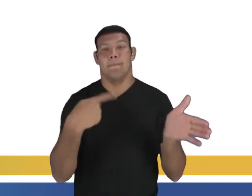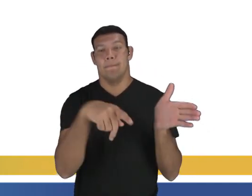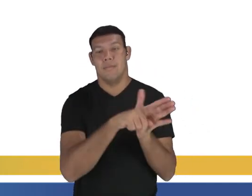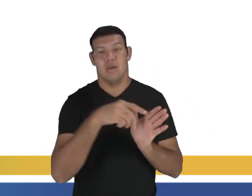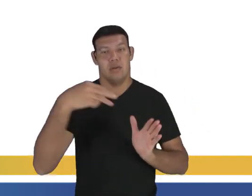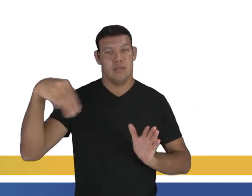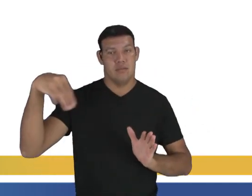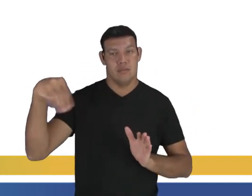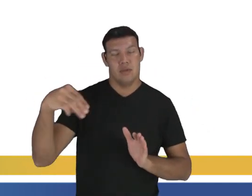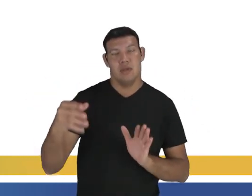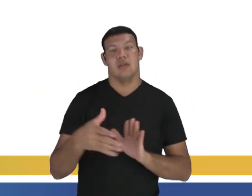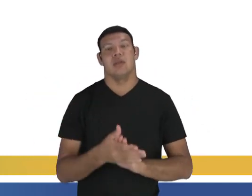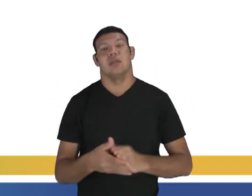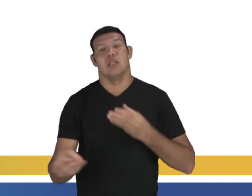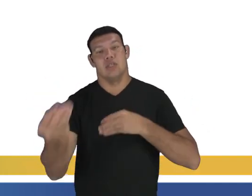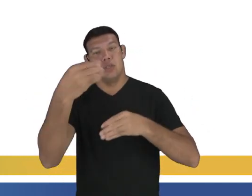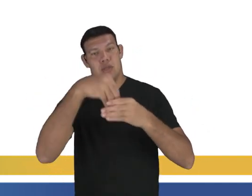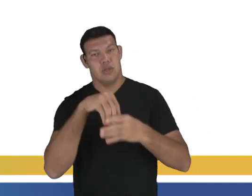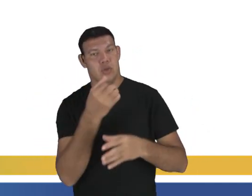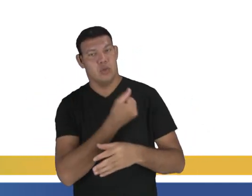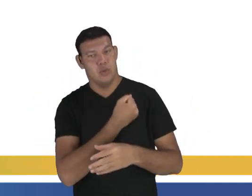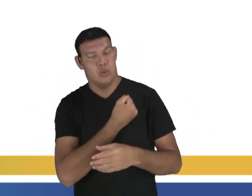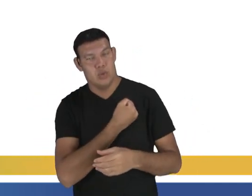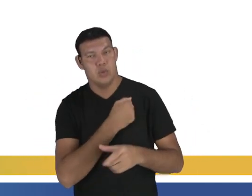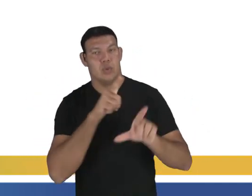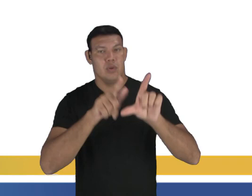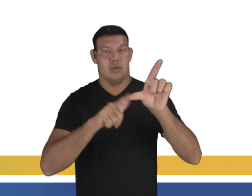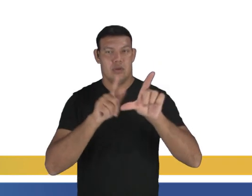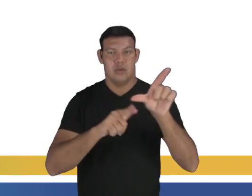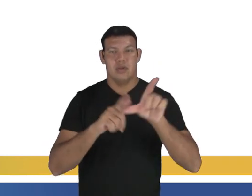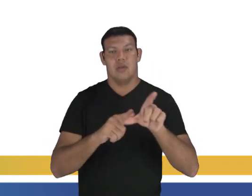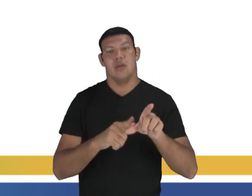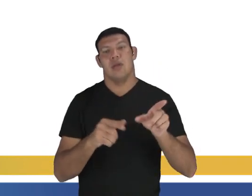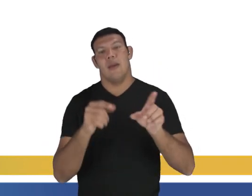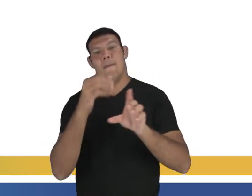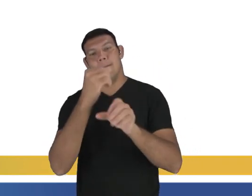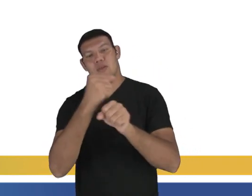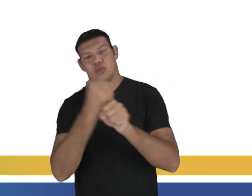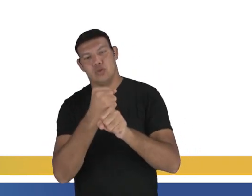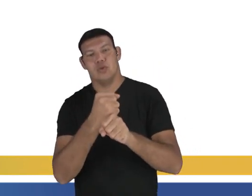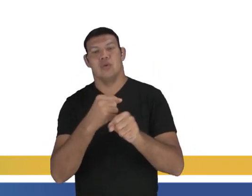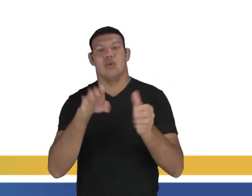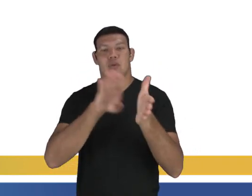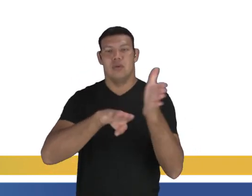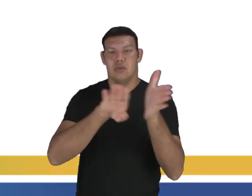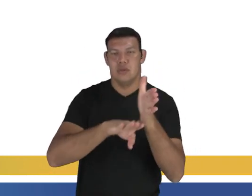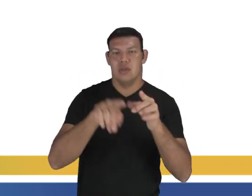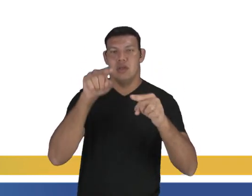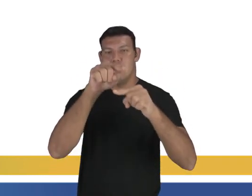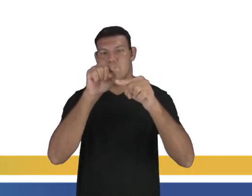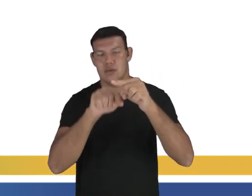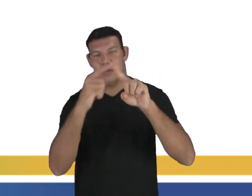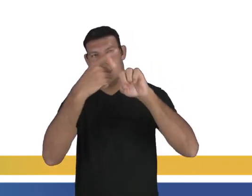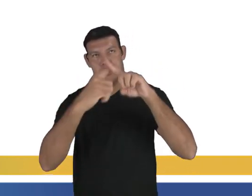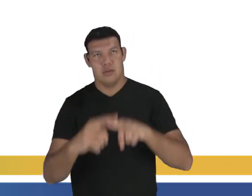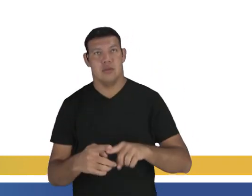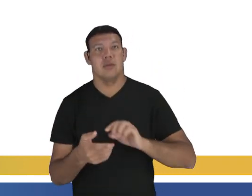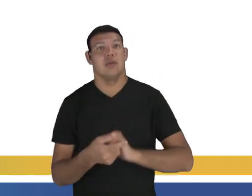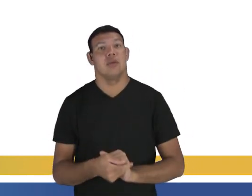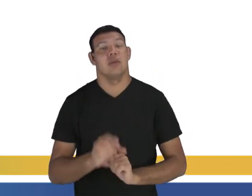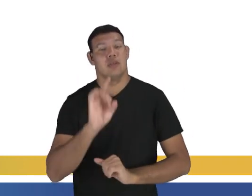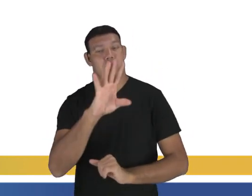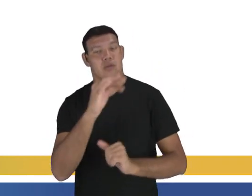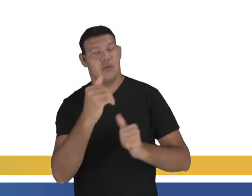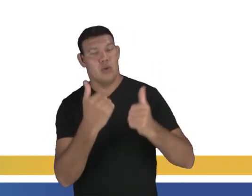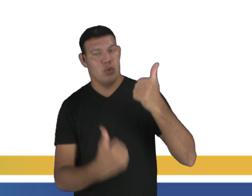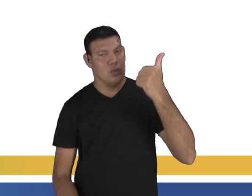letras, números em operações. Nós também vimos que para conseguir o valor numérico, nós temos que substituir